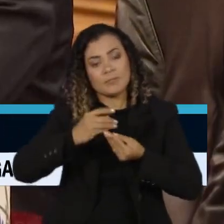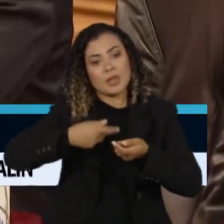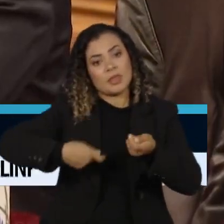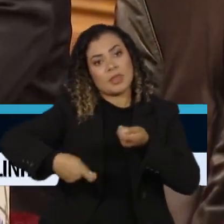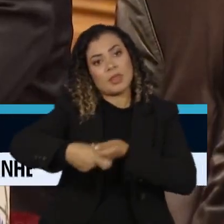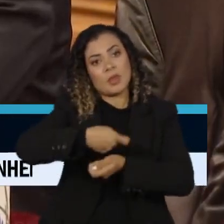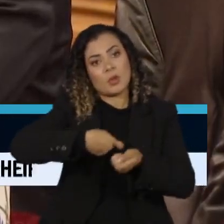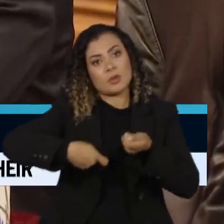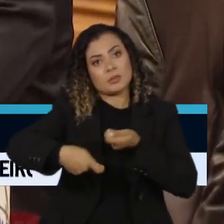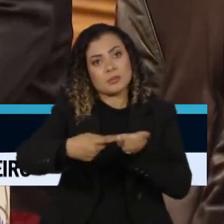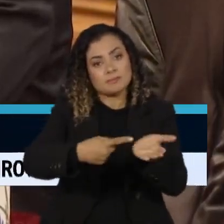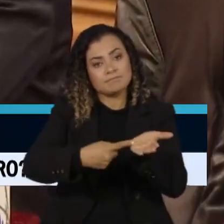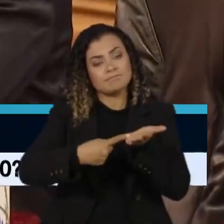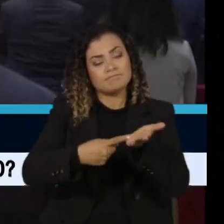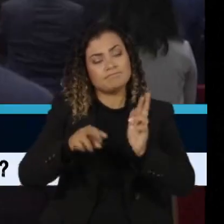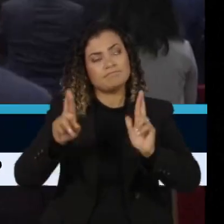Kiev.